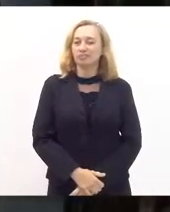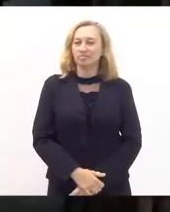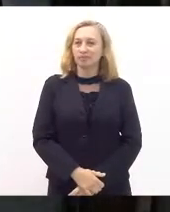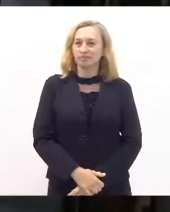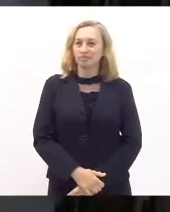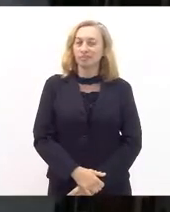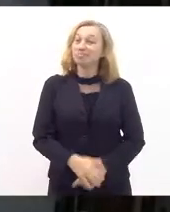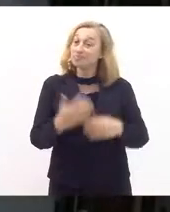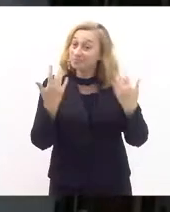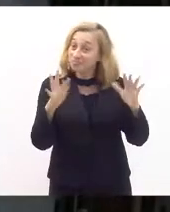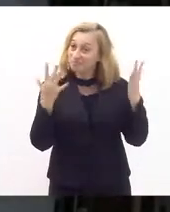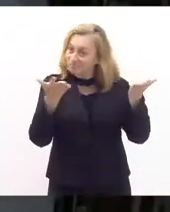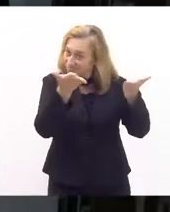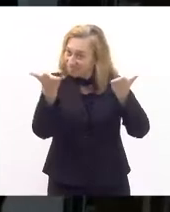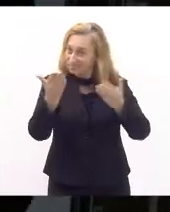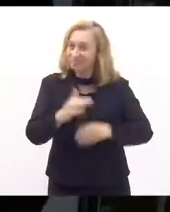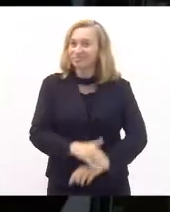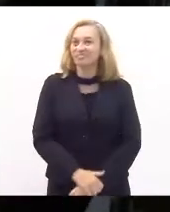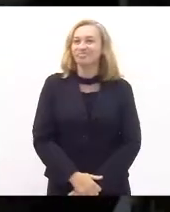Uma salva de palmas, gente.